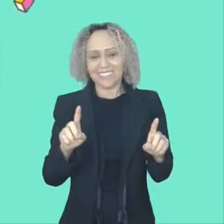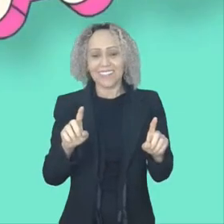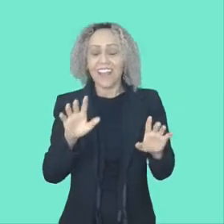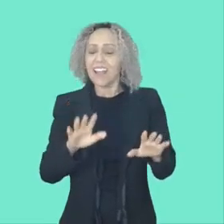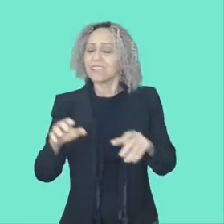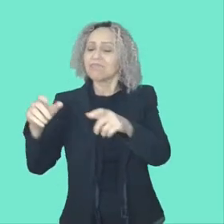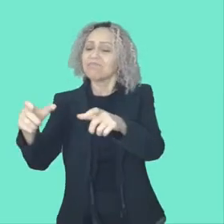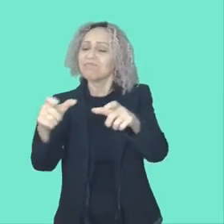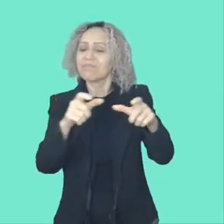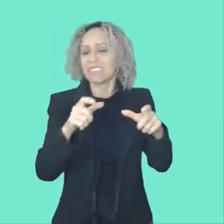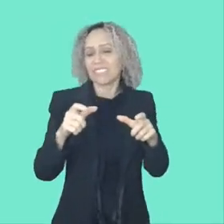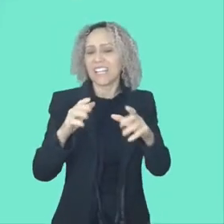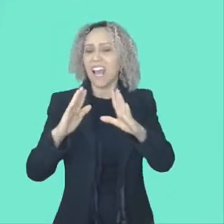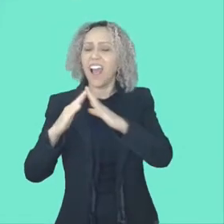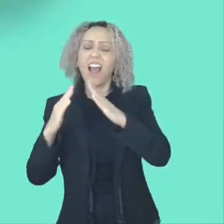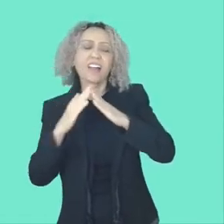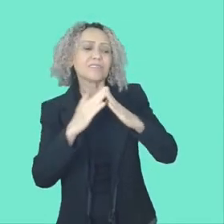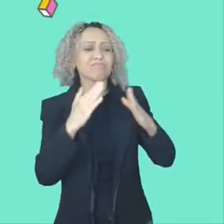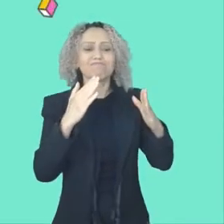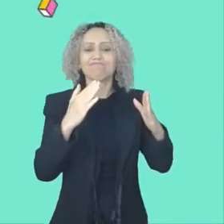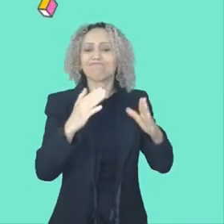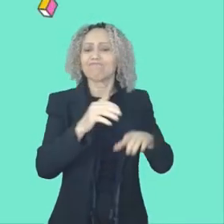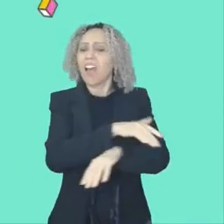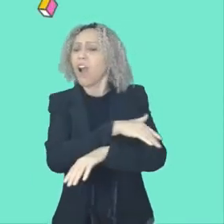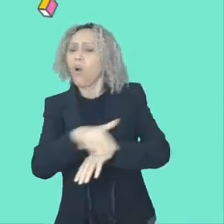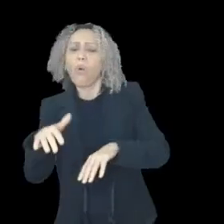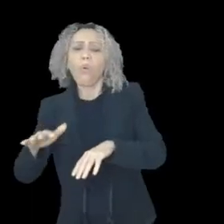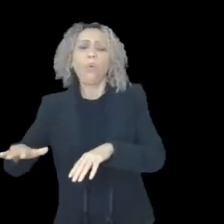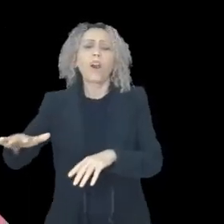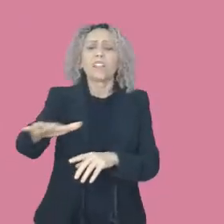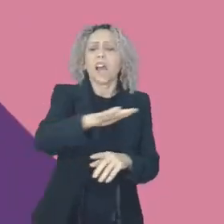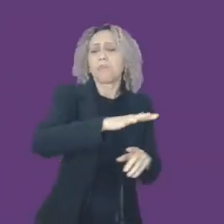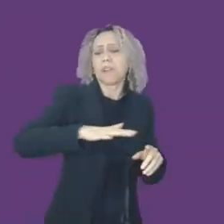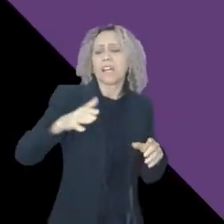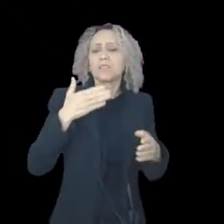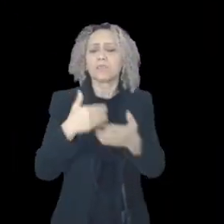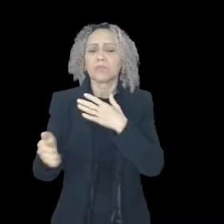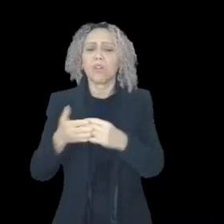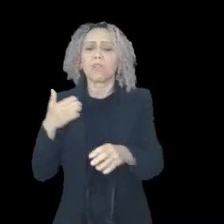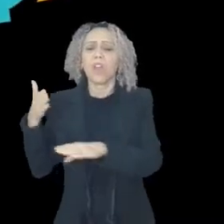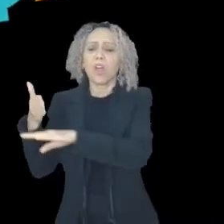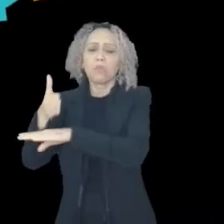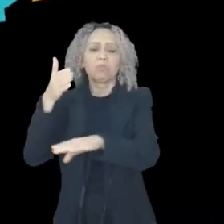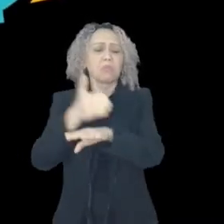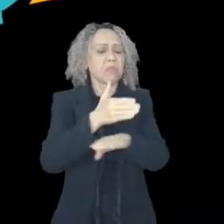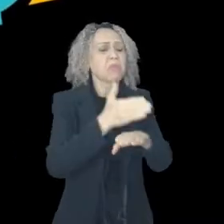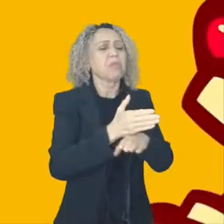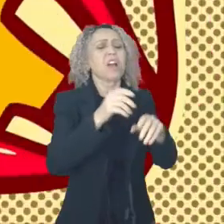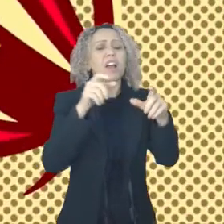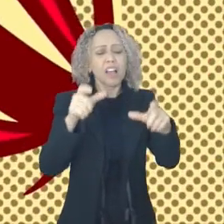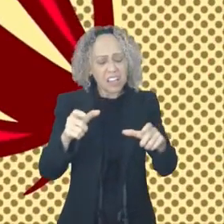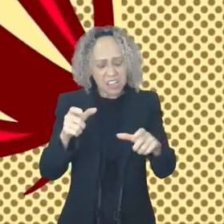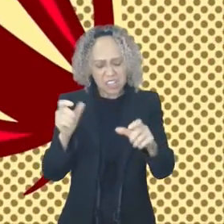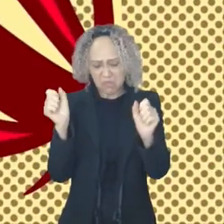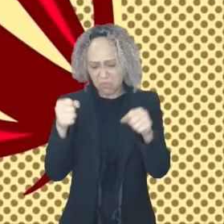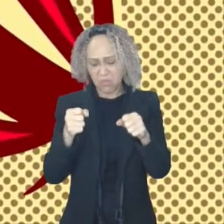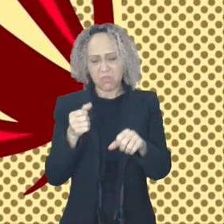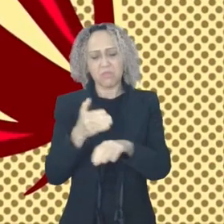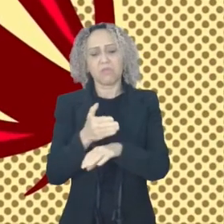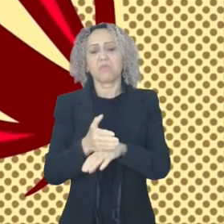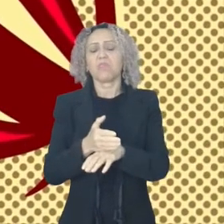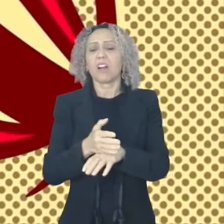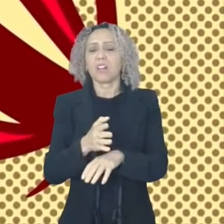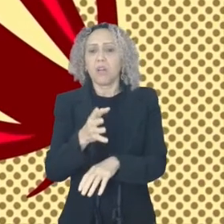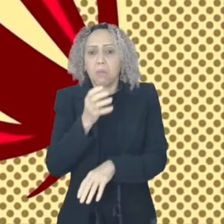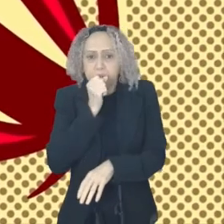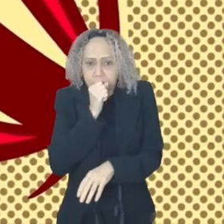Seja em casa, no campo, na rua ou na praça, chega de mordaça,